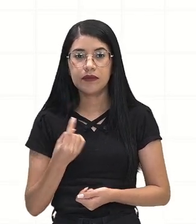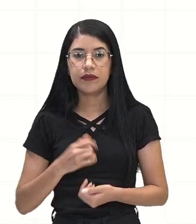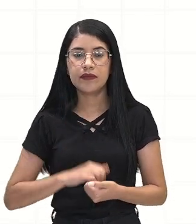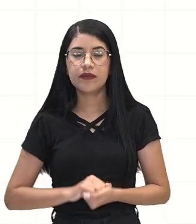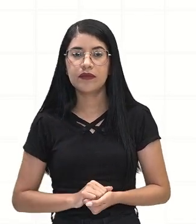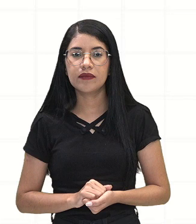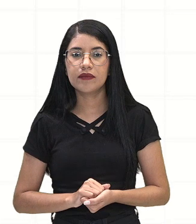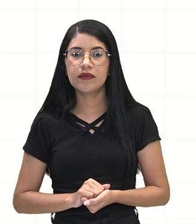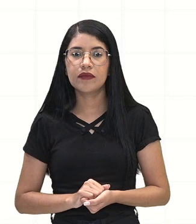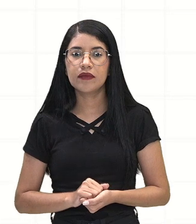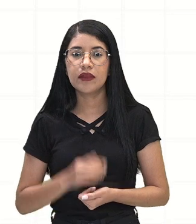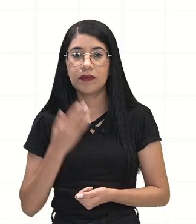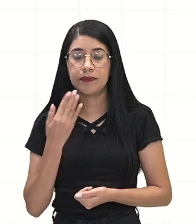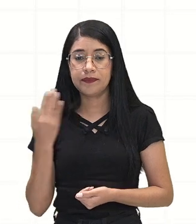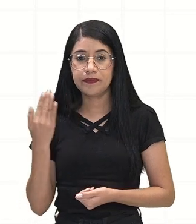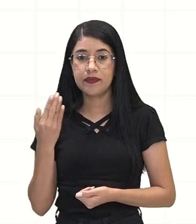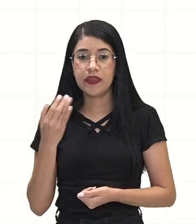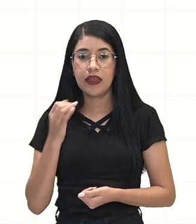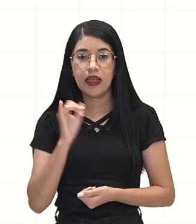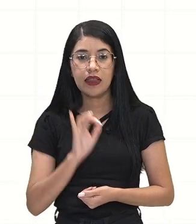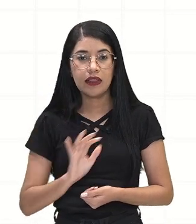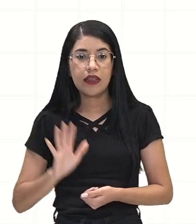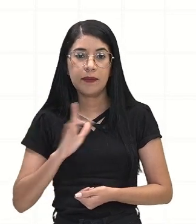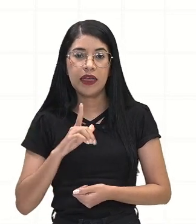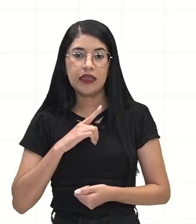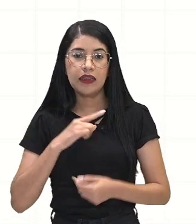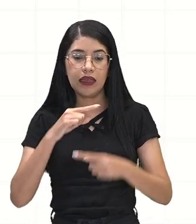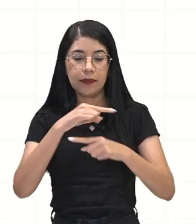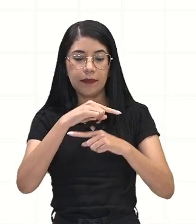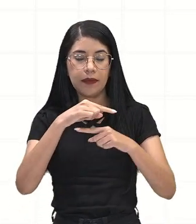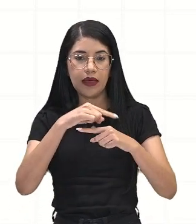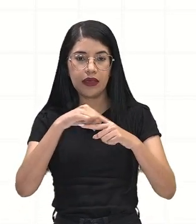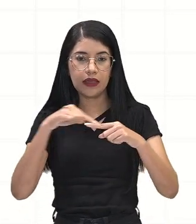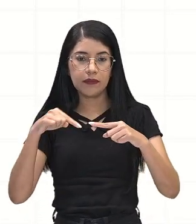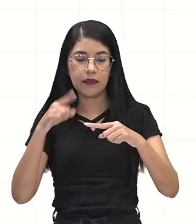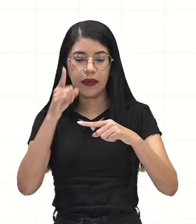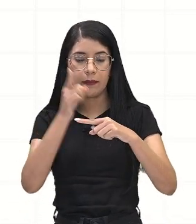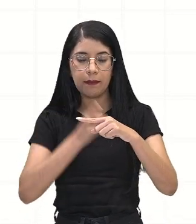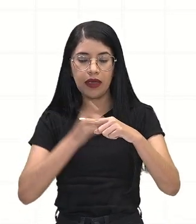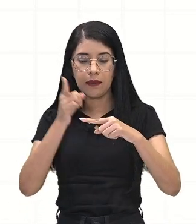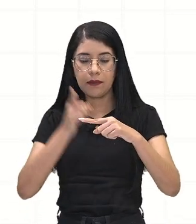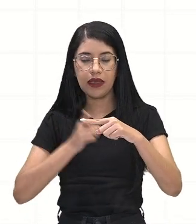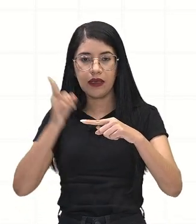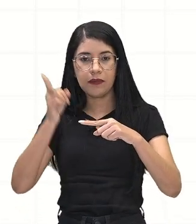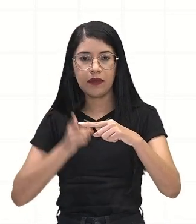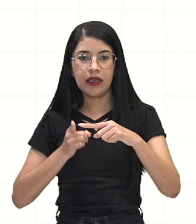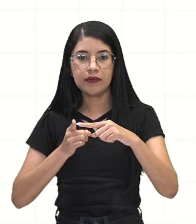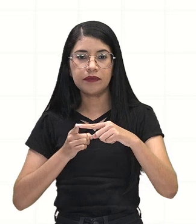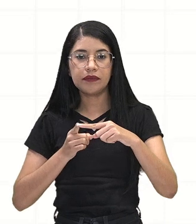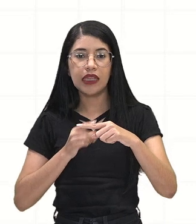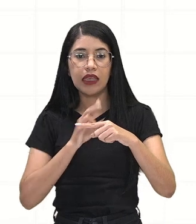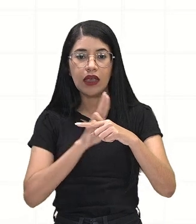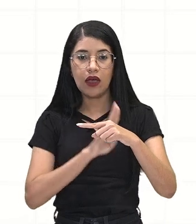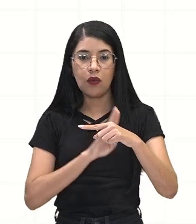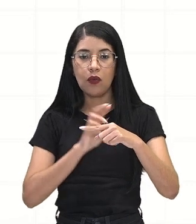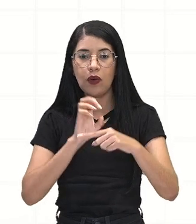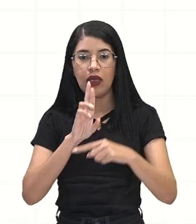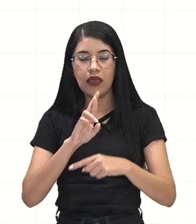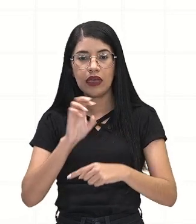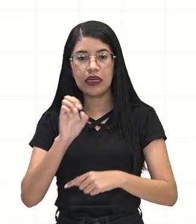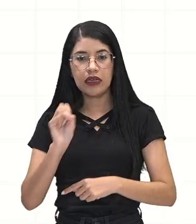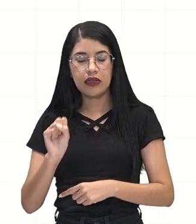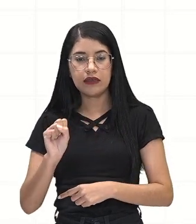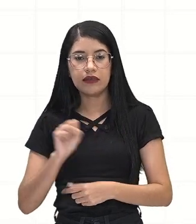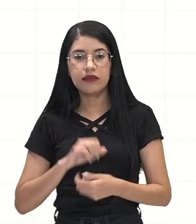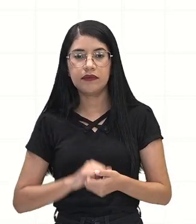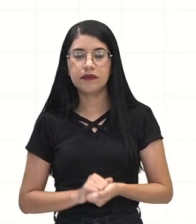exemplo. Observe que eu tenho 3 retas paralelas. Quem são as retas paralelas? A reta é U, R